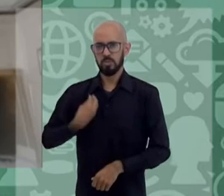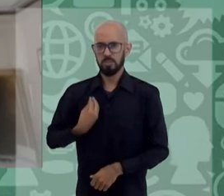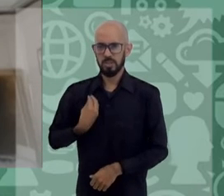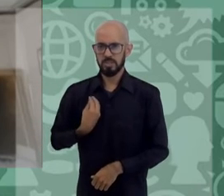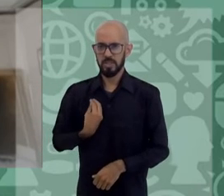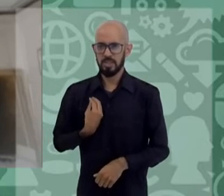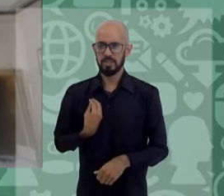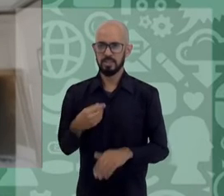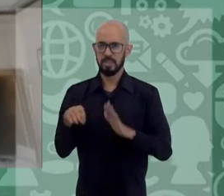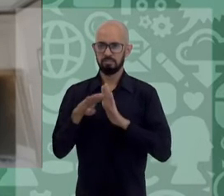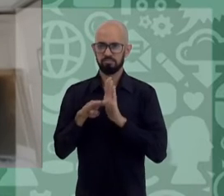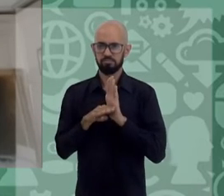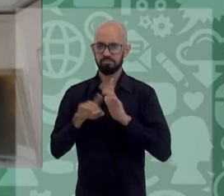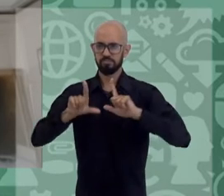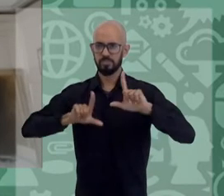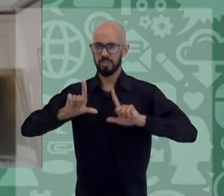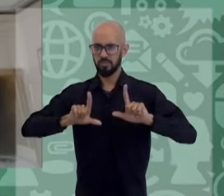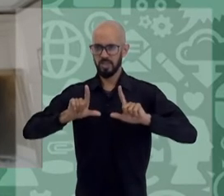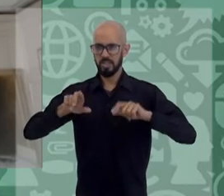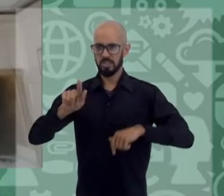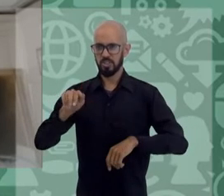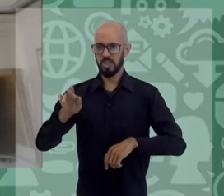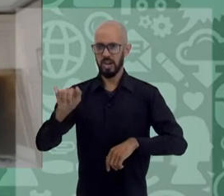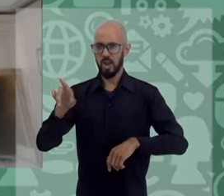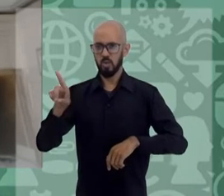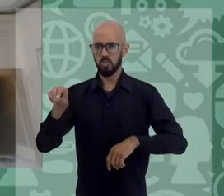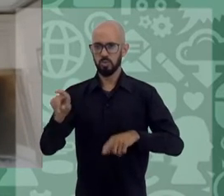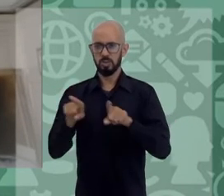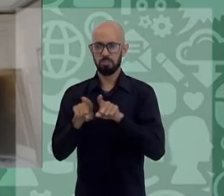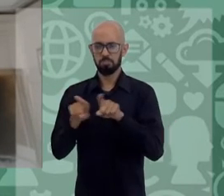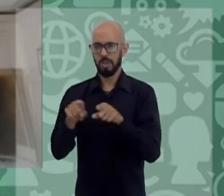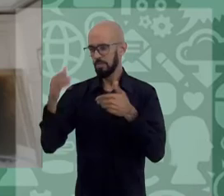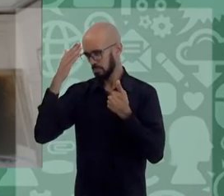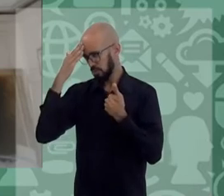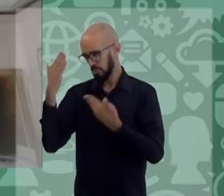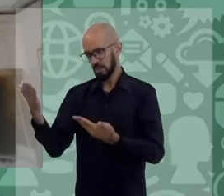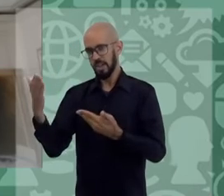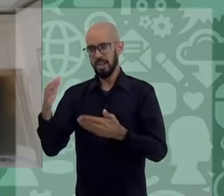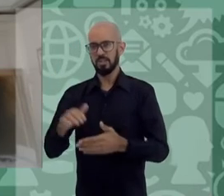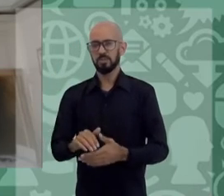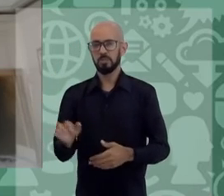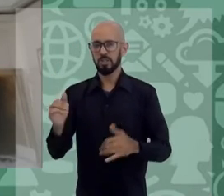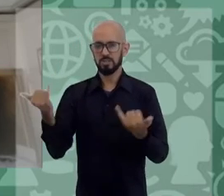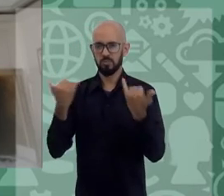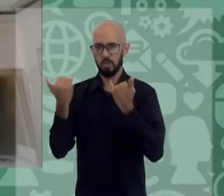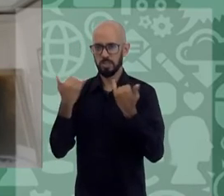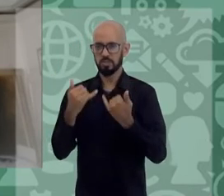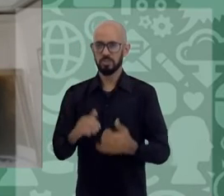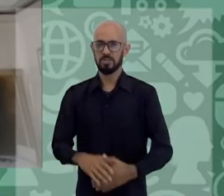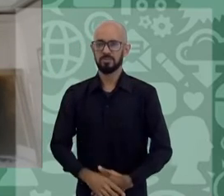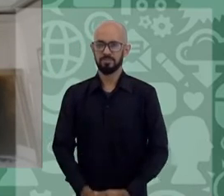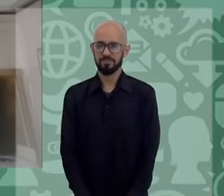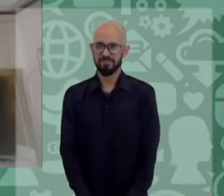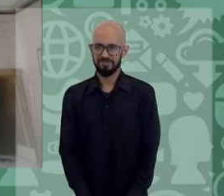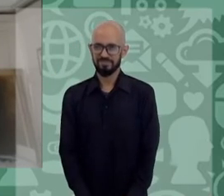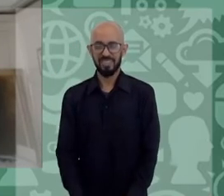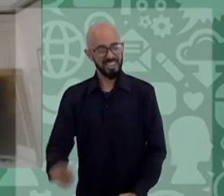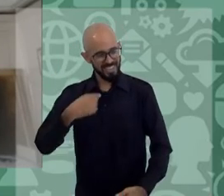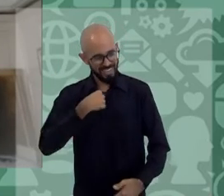pela sua presença no programa de hoje. Geraldo, também fica aqui o meu agradecimento pelas informações de